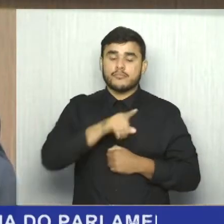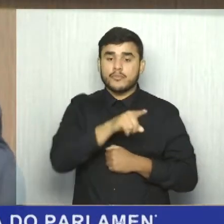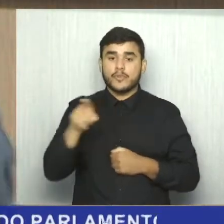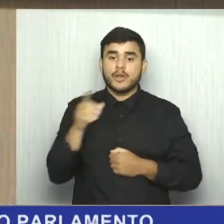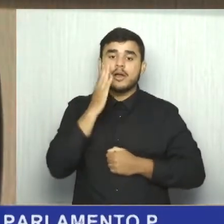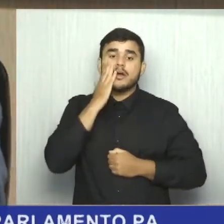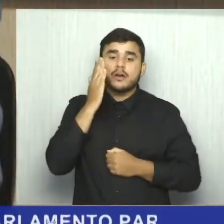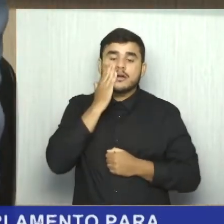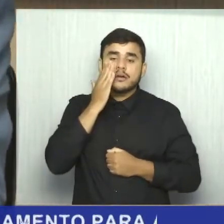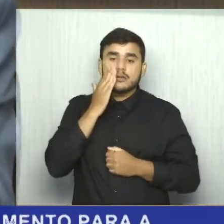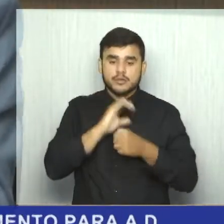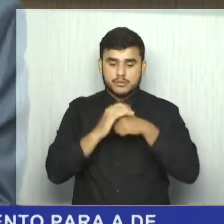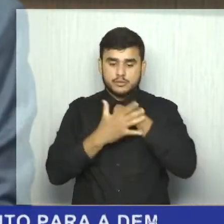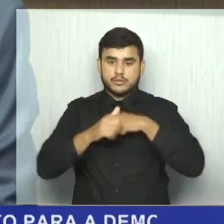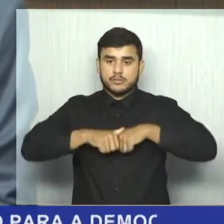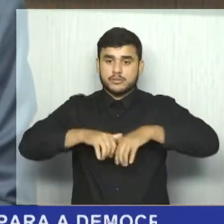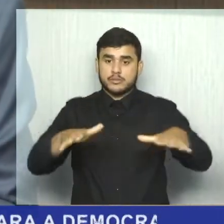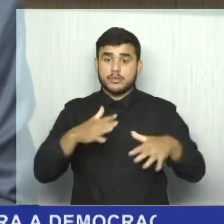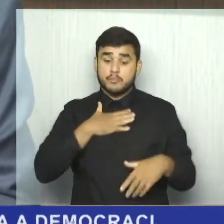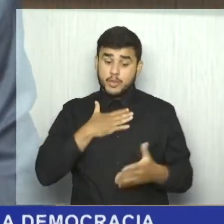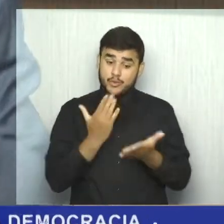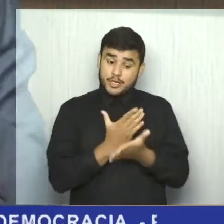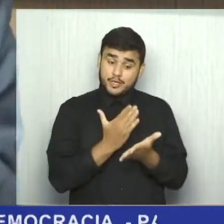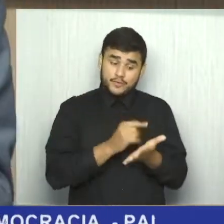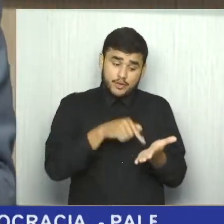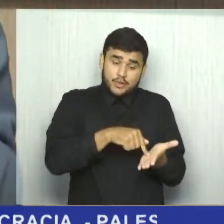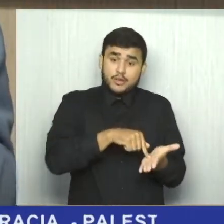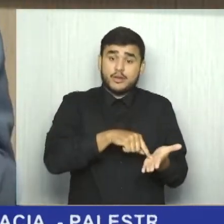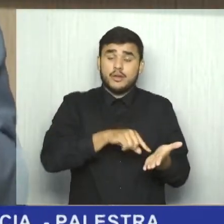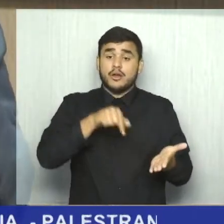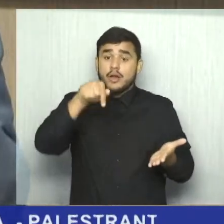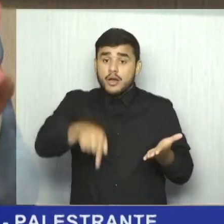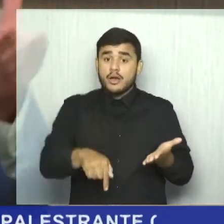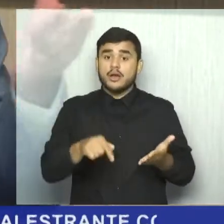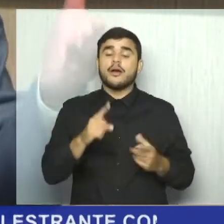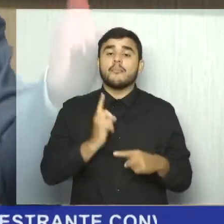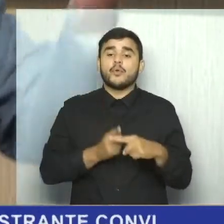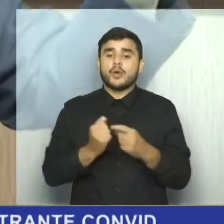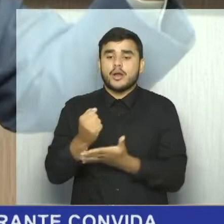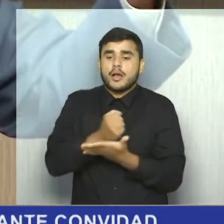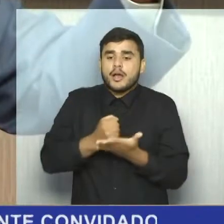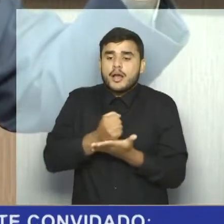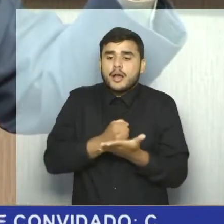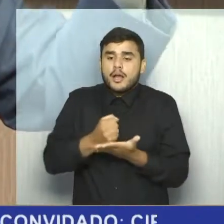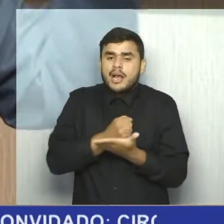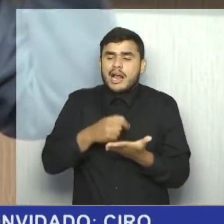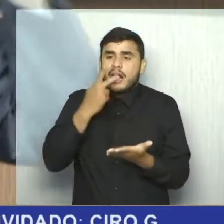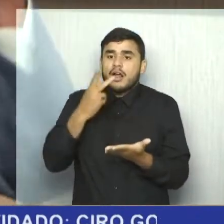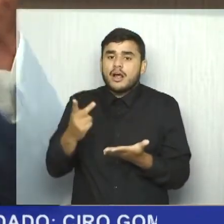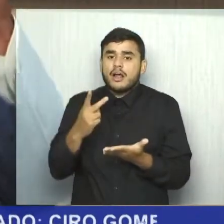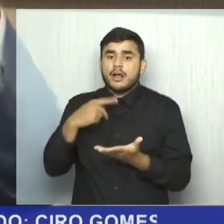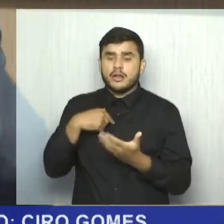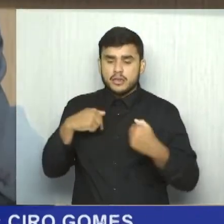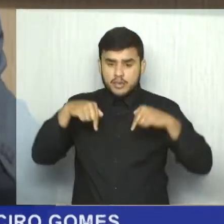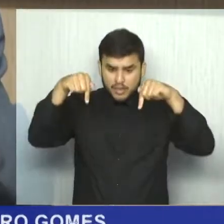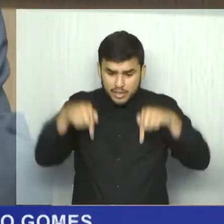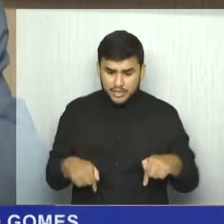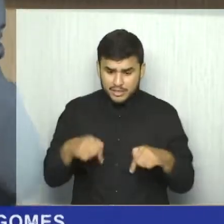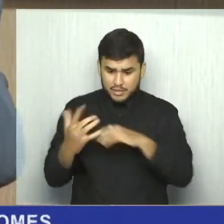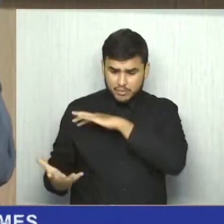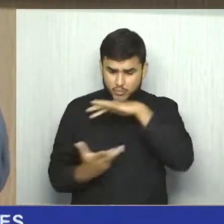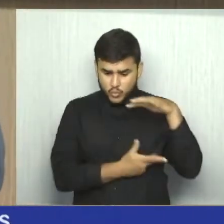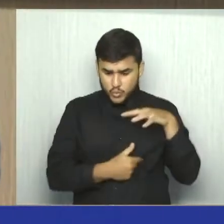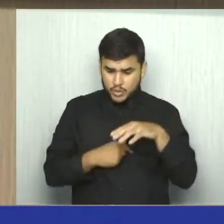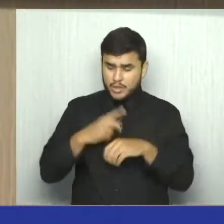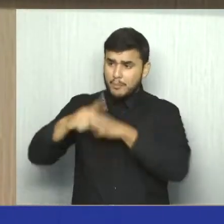atual. Eu estou dizendo que o complexo industrial da saúde, o Brasil não pode ficar dependente do planeta Terra, com 17 bilhões de dólares,